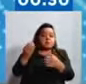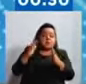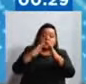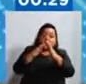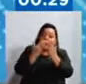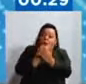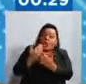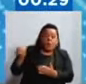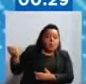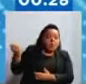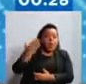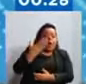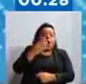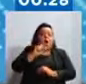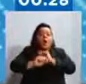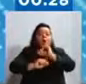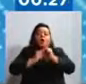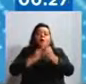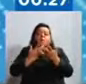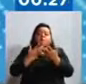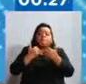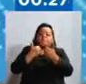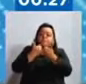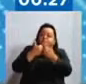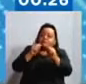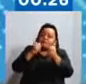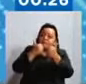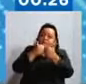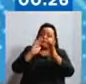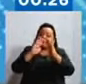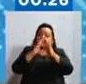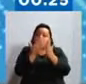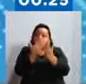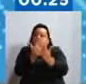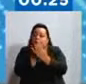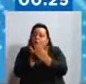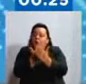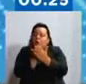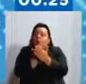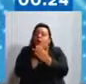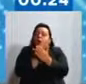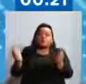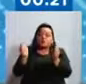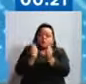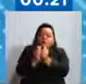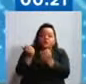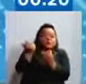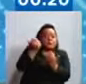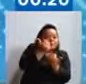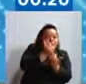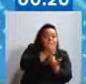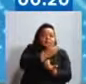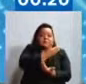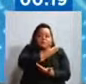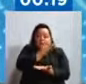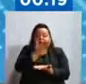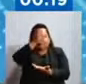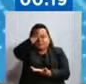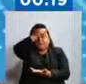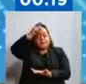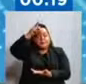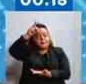transporte escolar nas áreas rurais que hoje não tem. A educação vai ser prioridade.